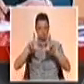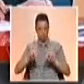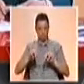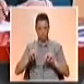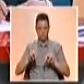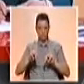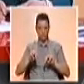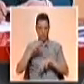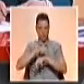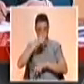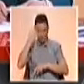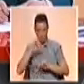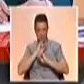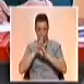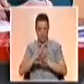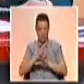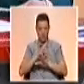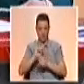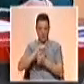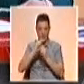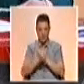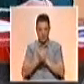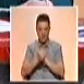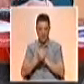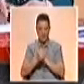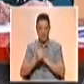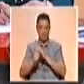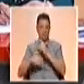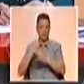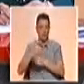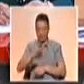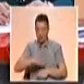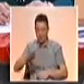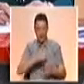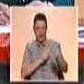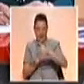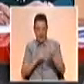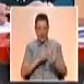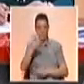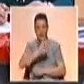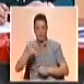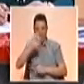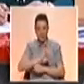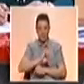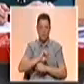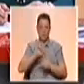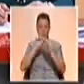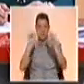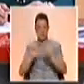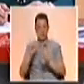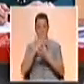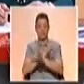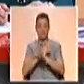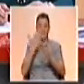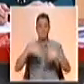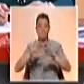tem patogénicos, está perfeitamente adaptada para ser utilizada para regas, lavagens, sistemas de incêndios. Só que o município